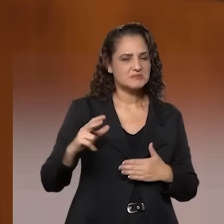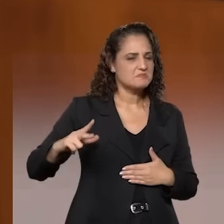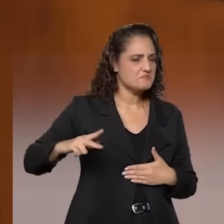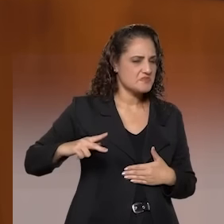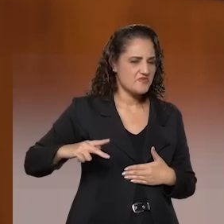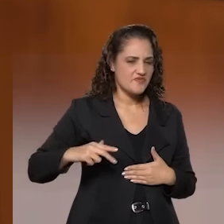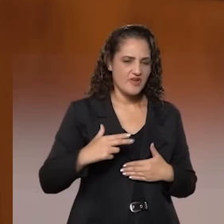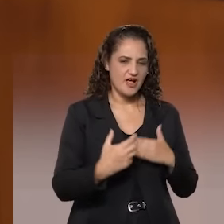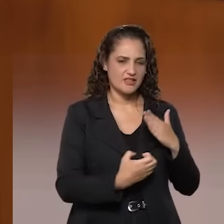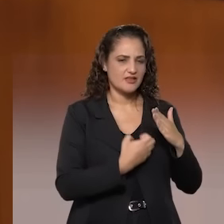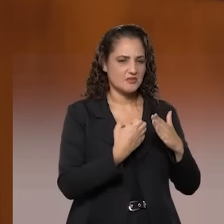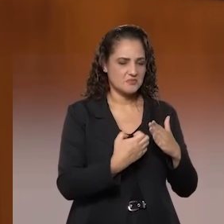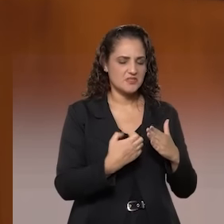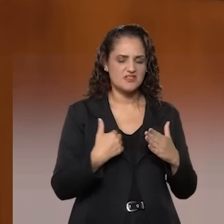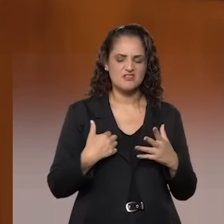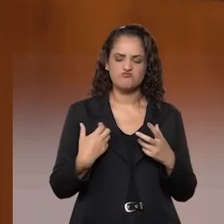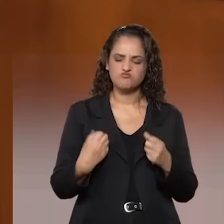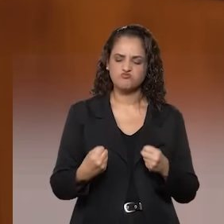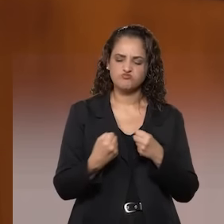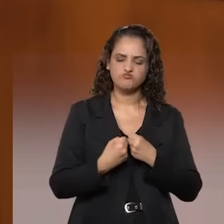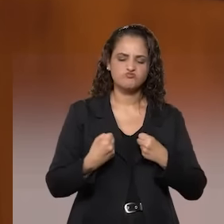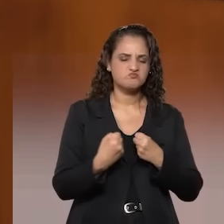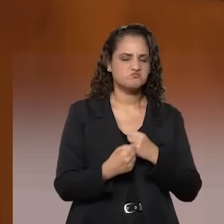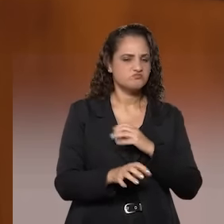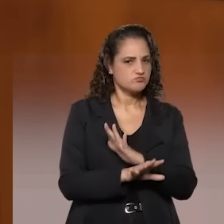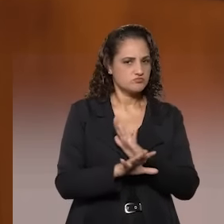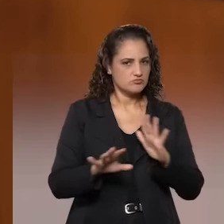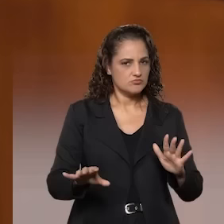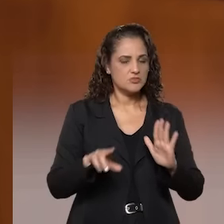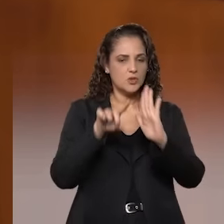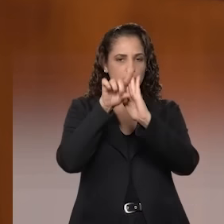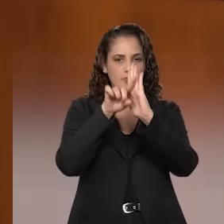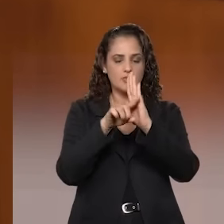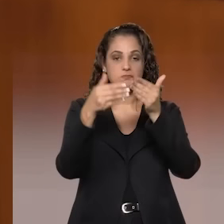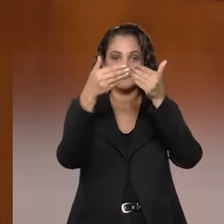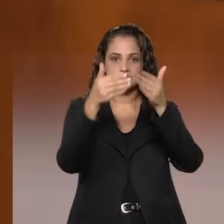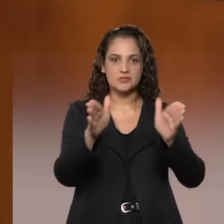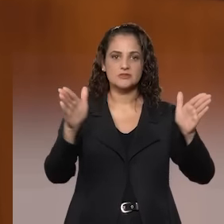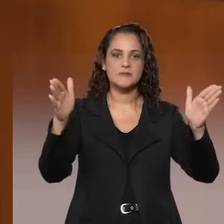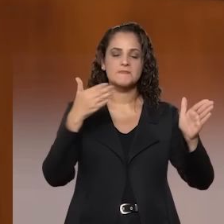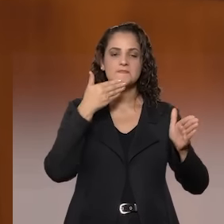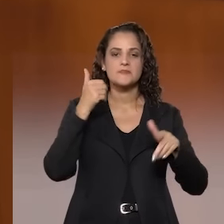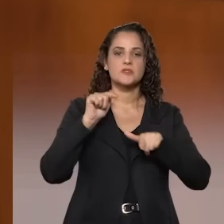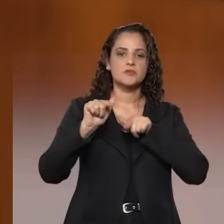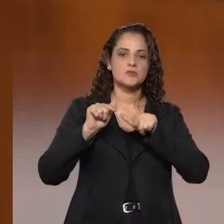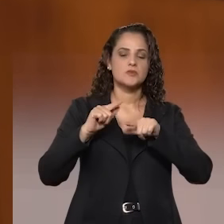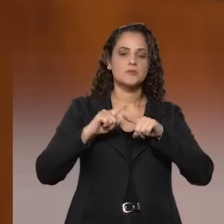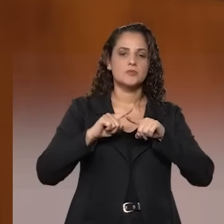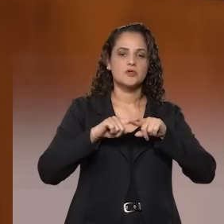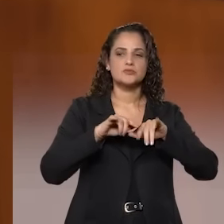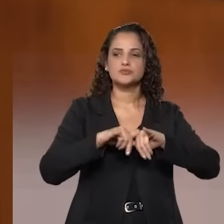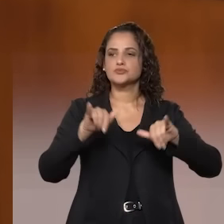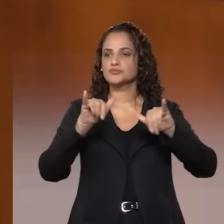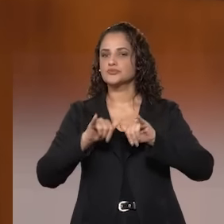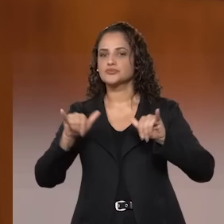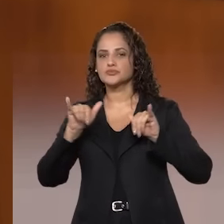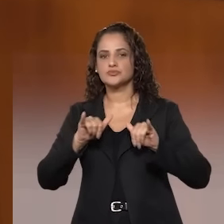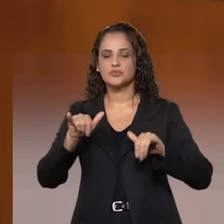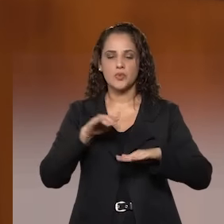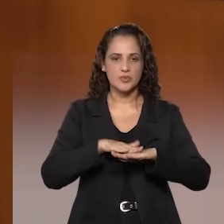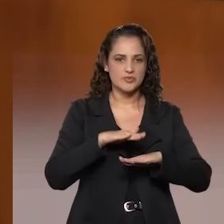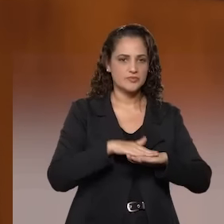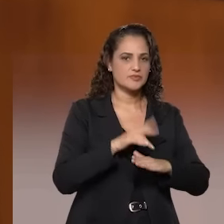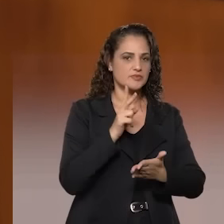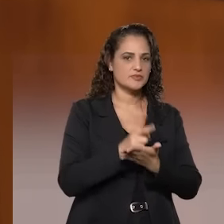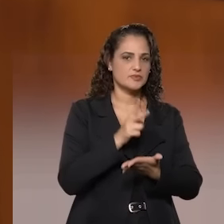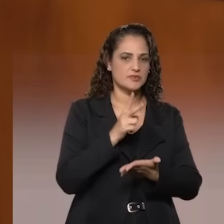trabalho porque quando você divulga o que que você faz eu sempre trabalhei na área social hoje dimensão social da